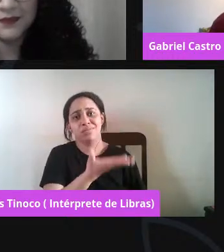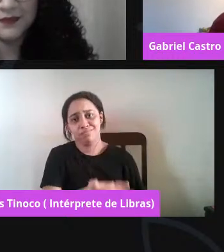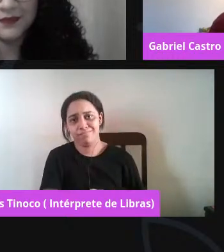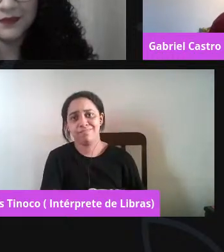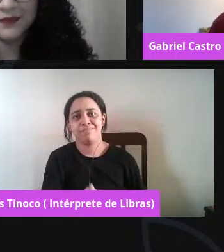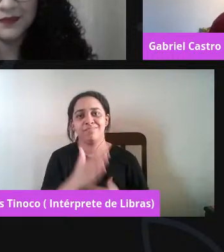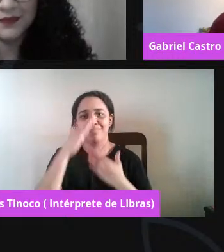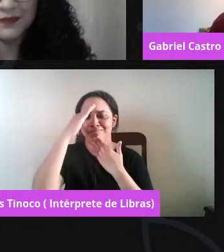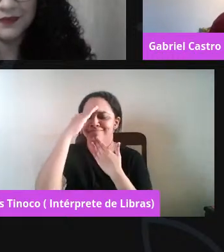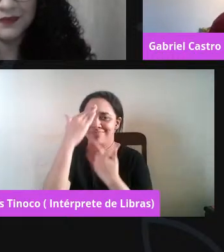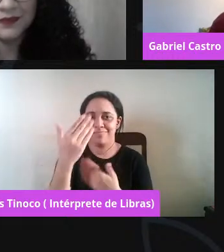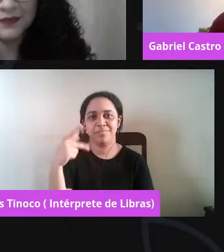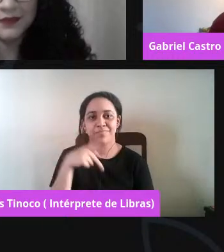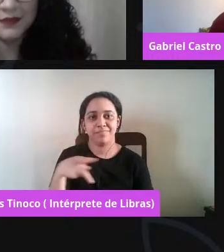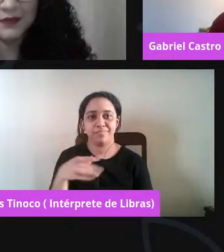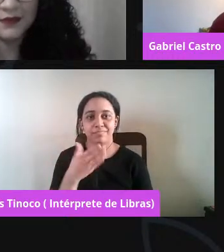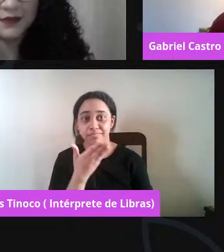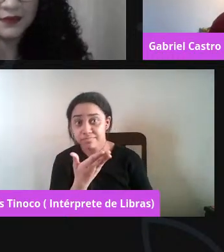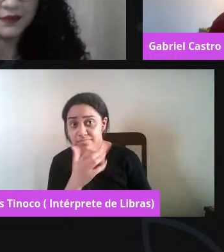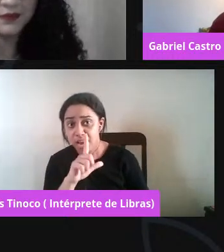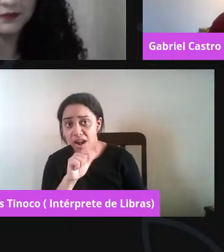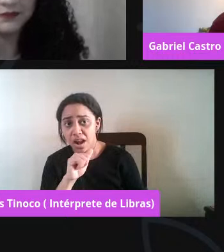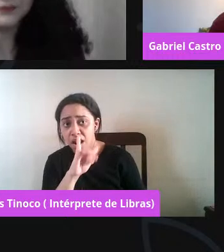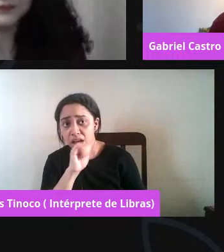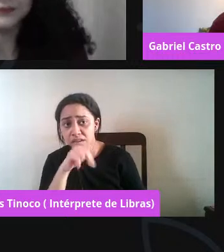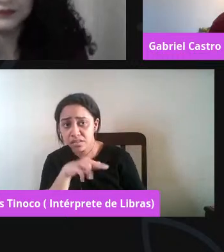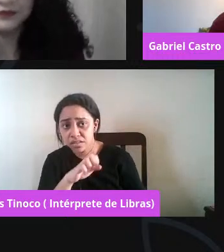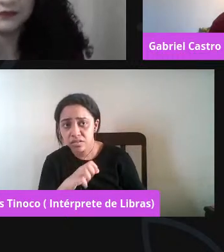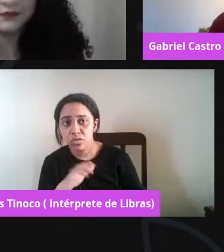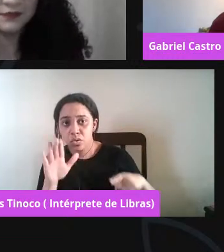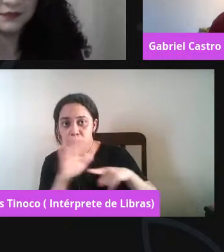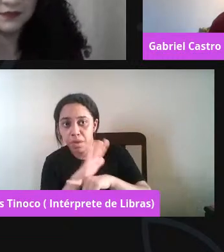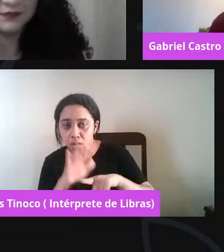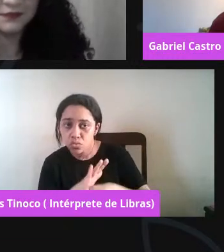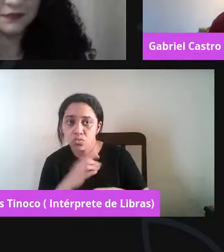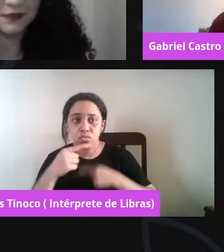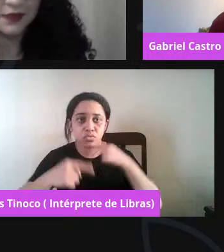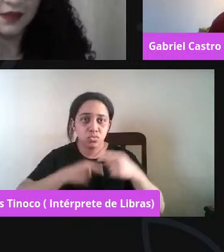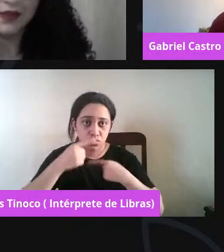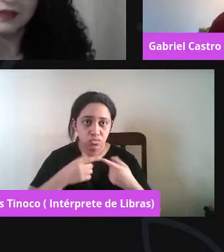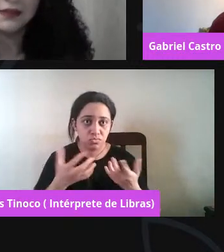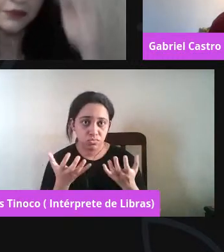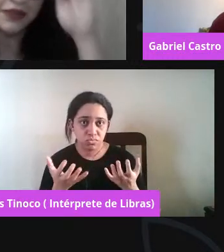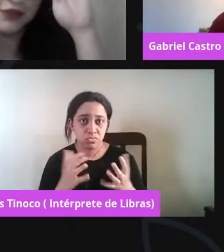Obrigado, professora. Laiane, alguma questão?